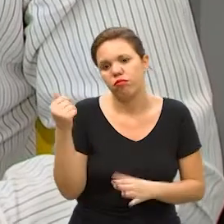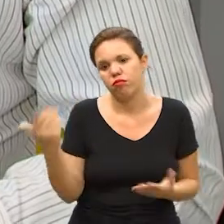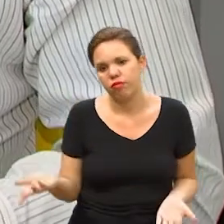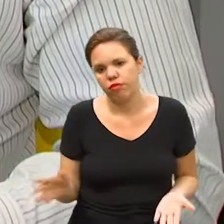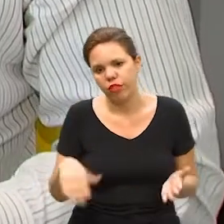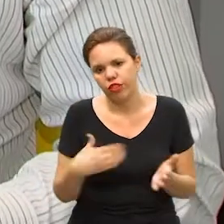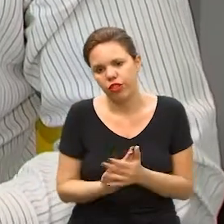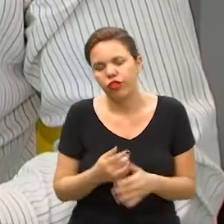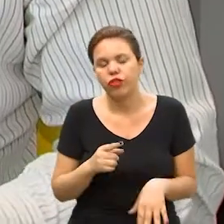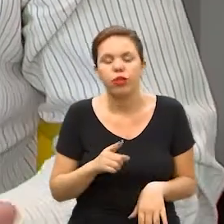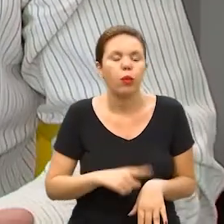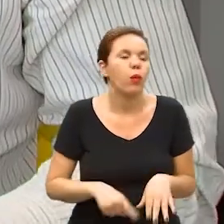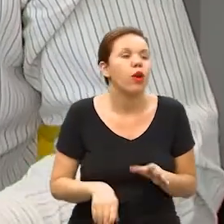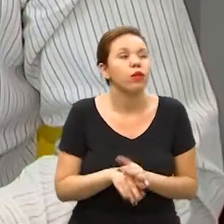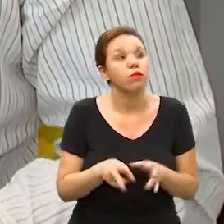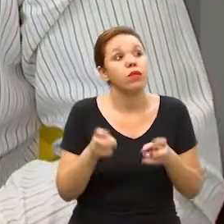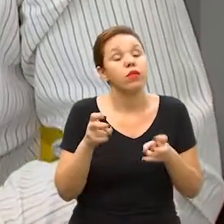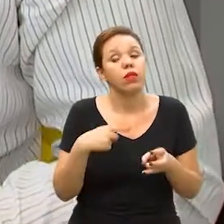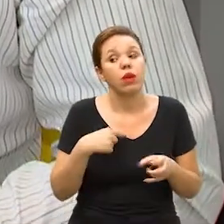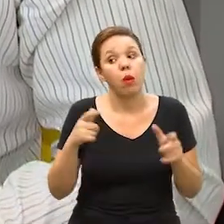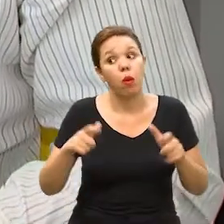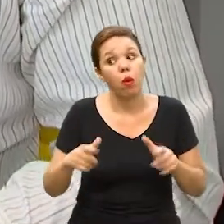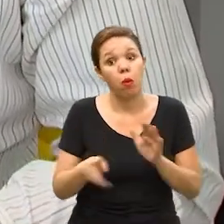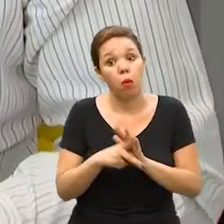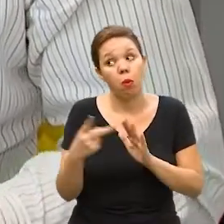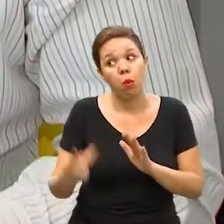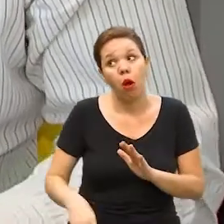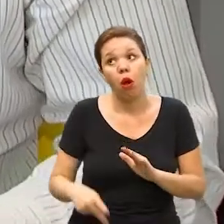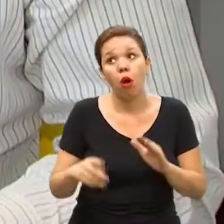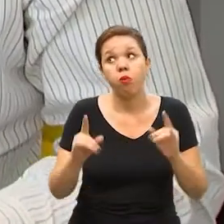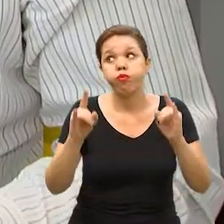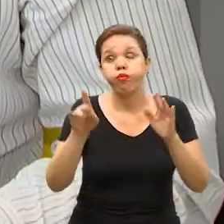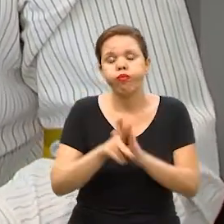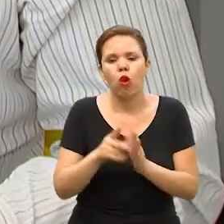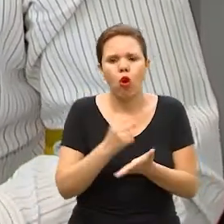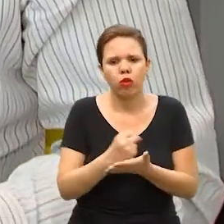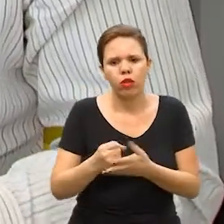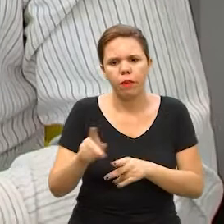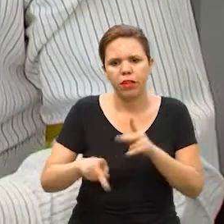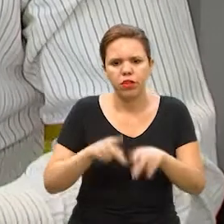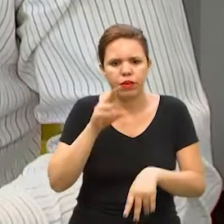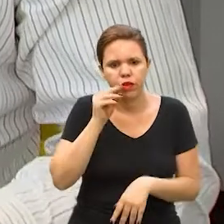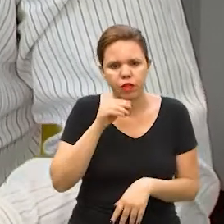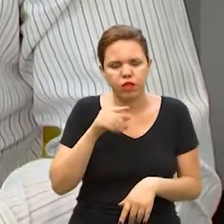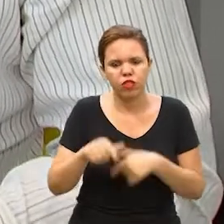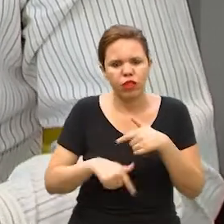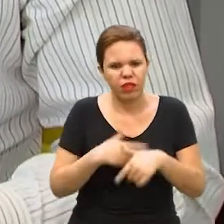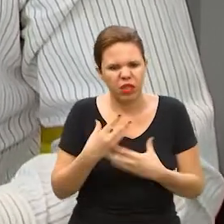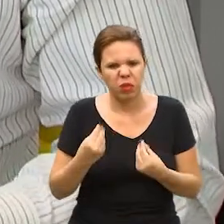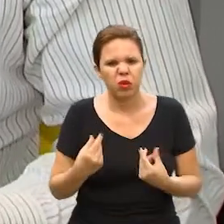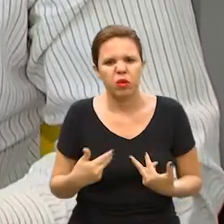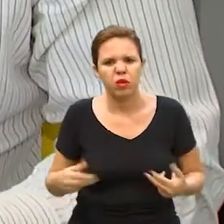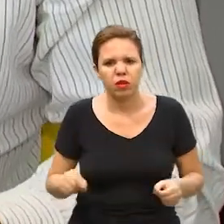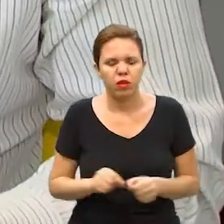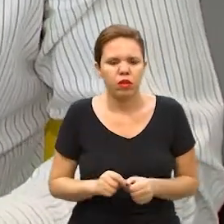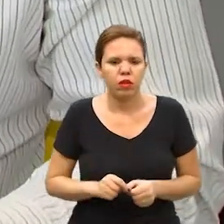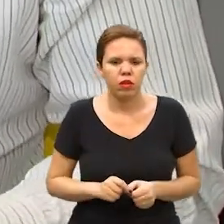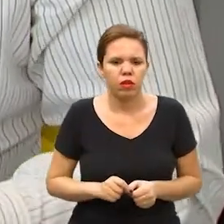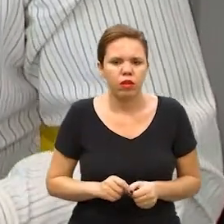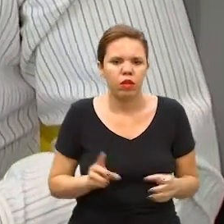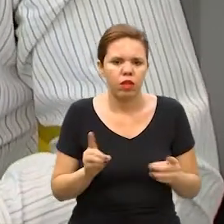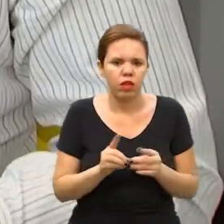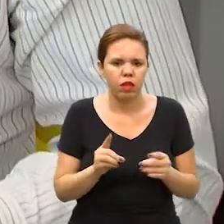Até que chegou uma hora que a gente percebeu que a gente precisava de uma sede, que a gente precisava contratar pessoas, a gente já estava sobrecarregado, precisava